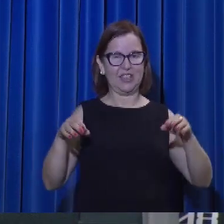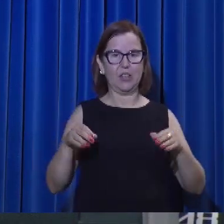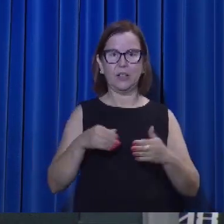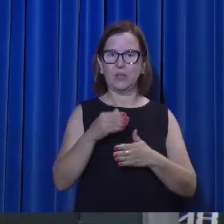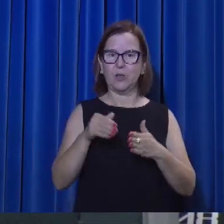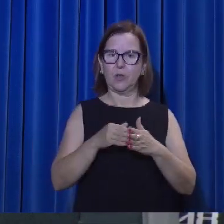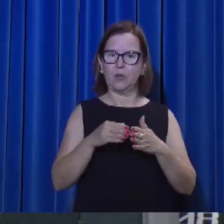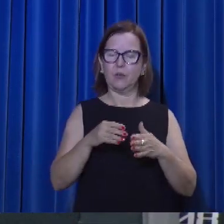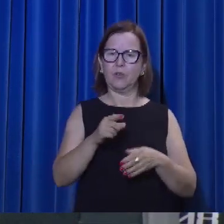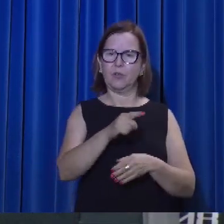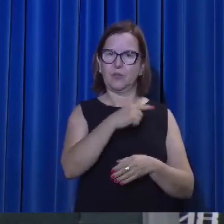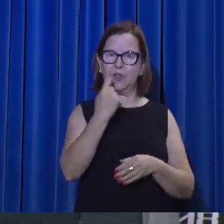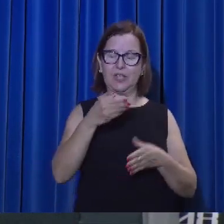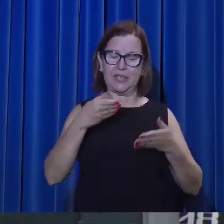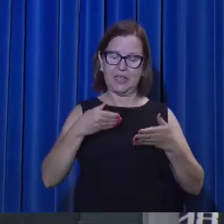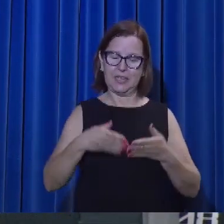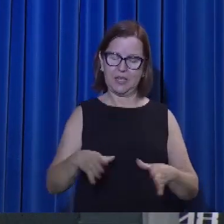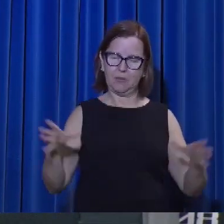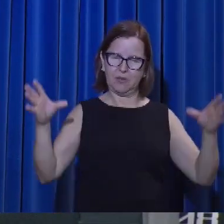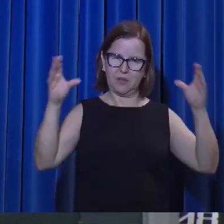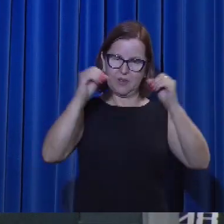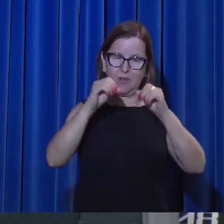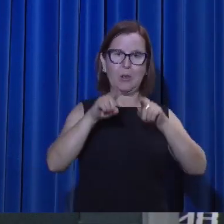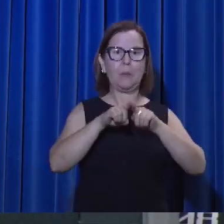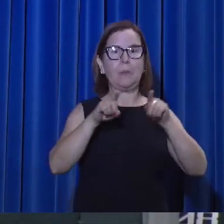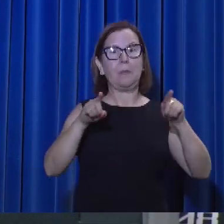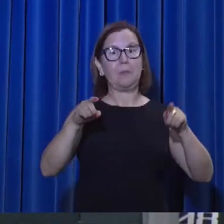em trevas, mas a luz continua resplandecendo.